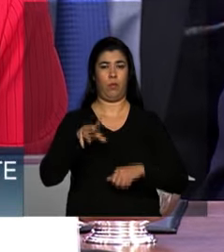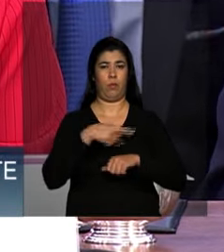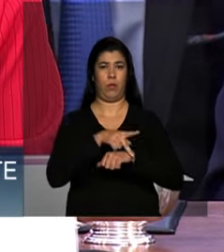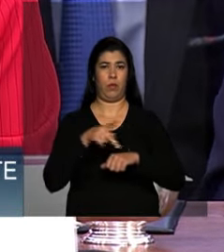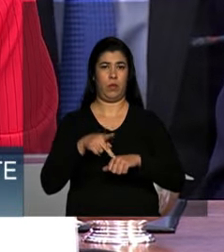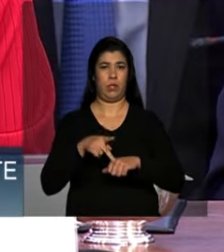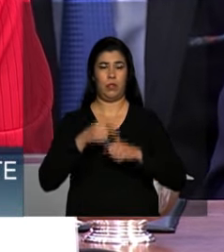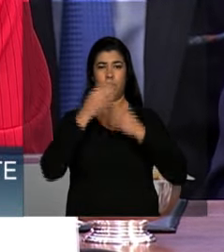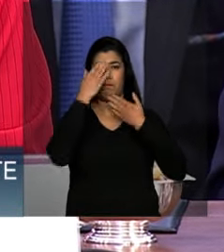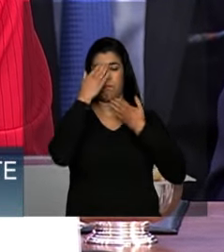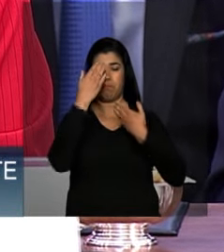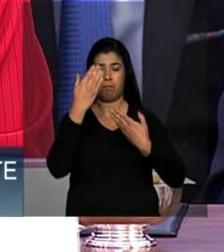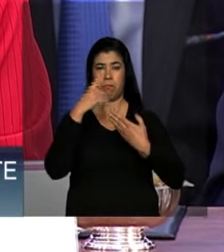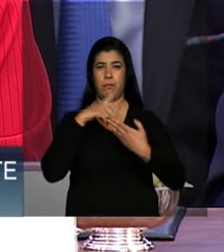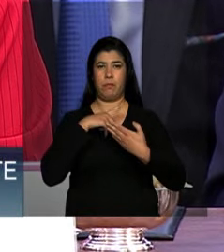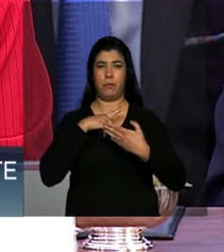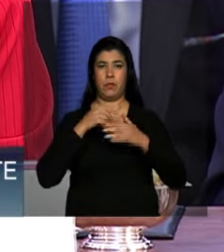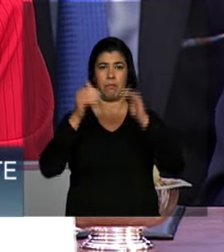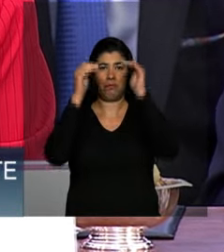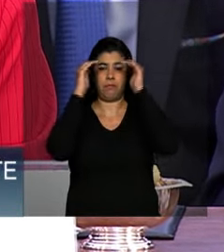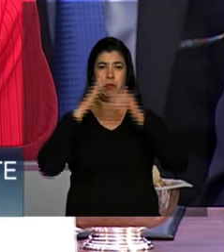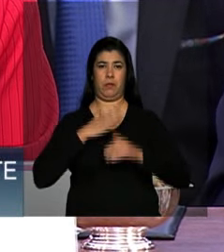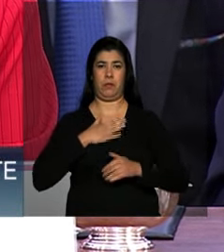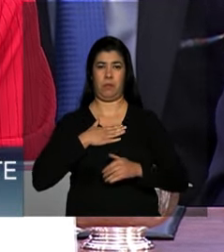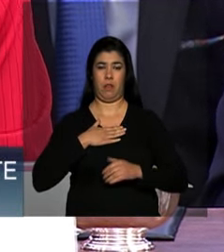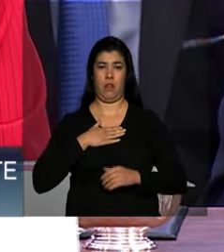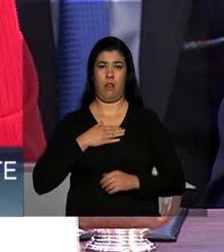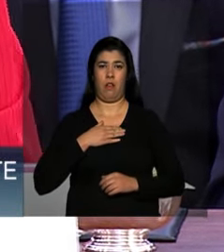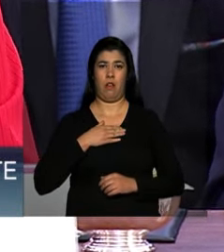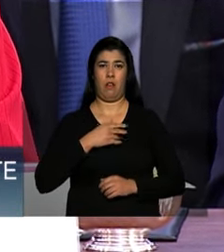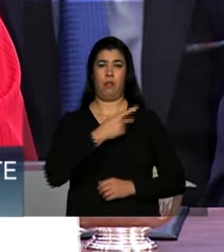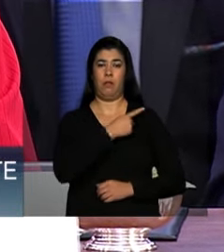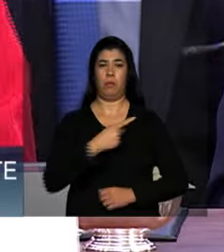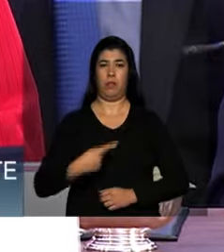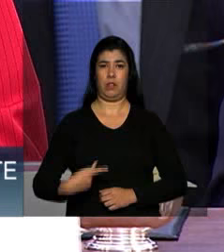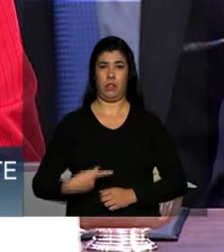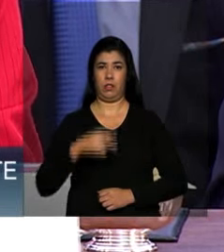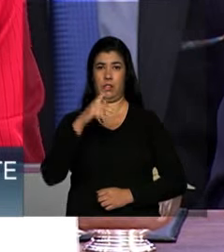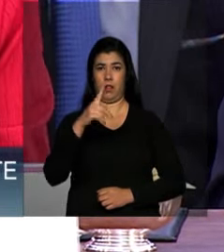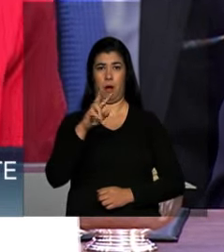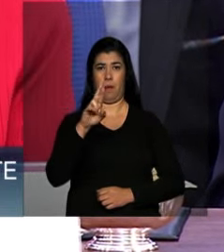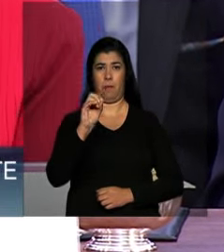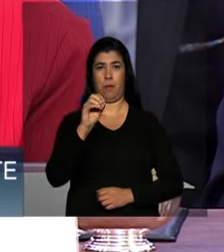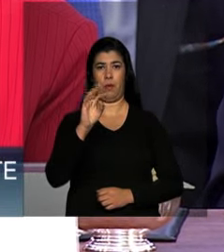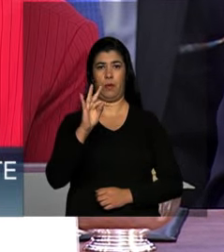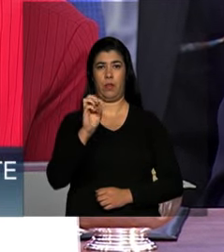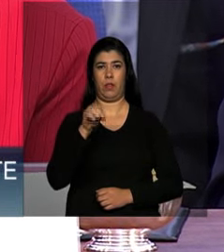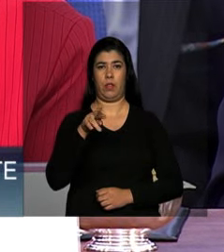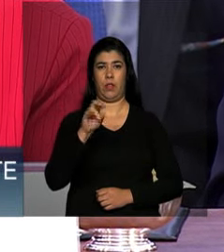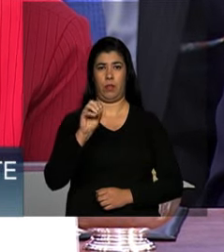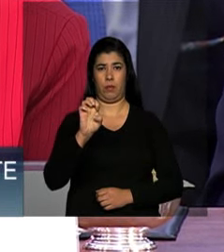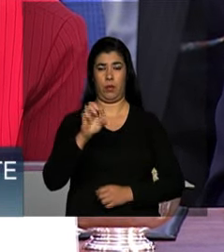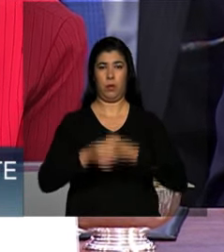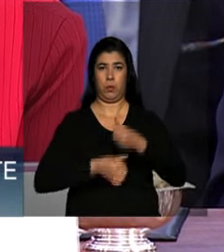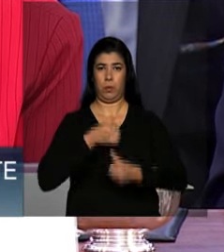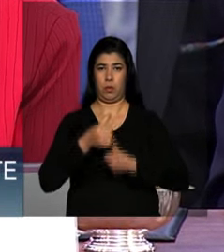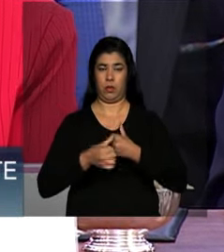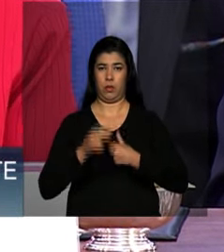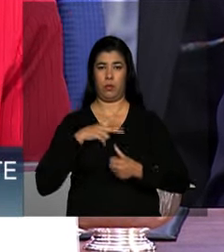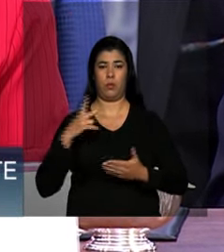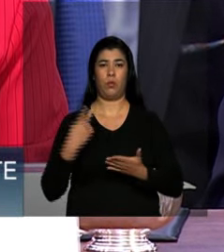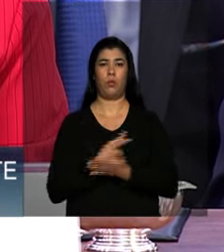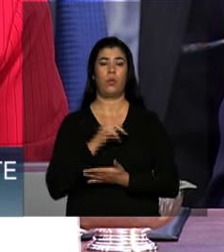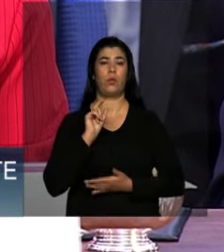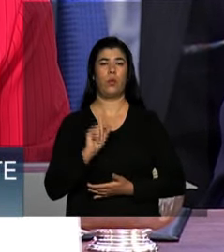demonstrado pela nesta presidência pro tempore e pelo fato de